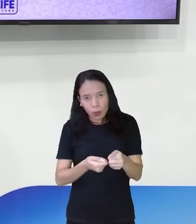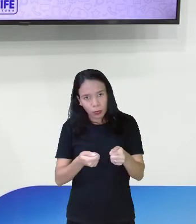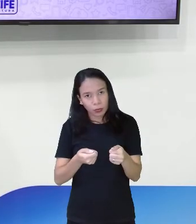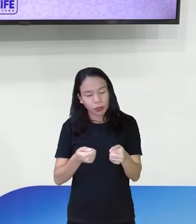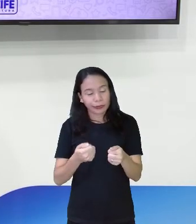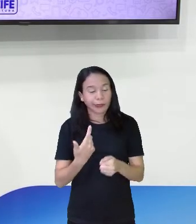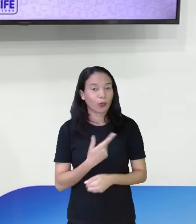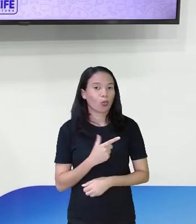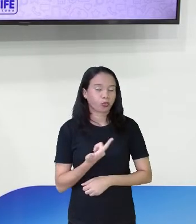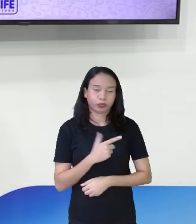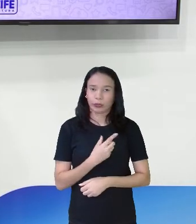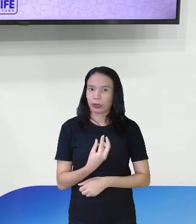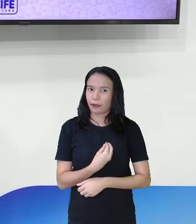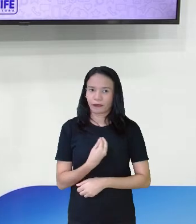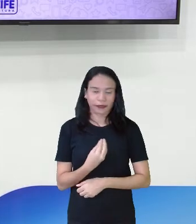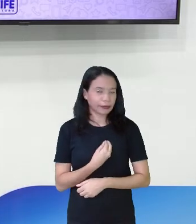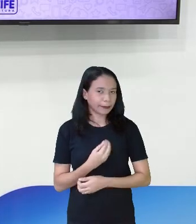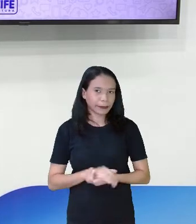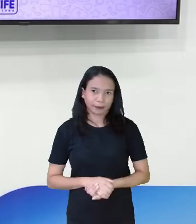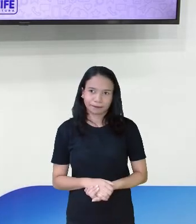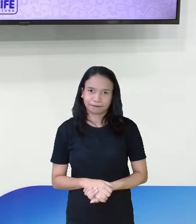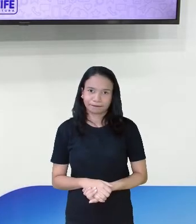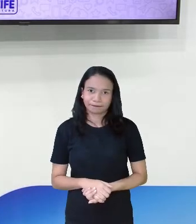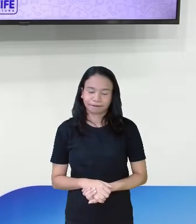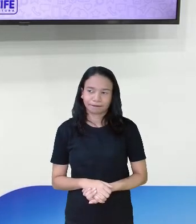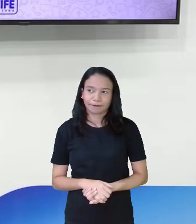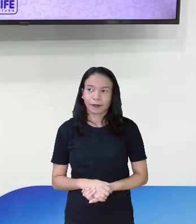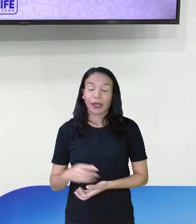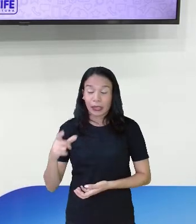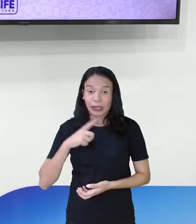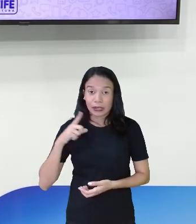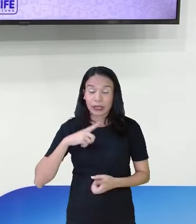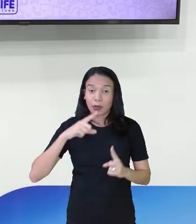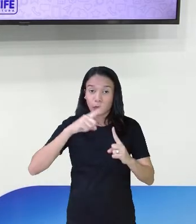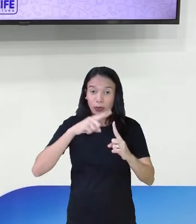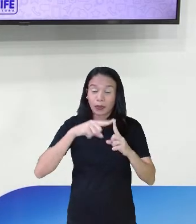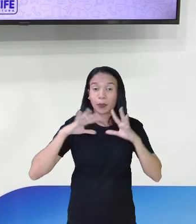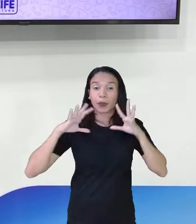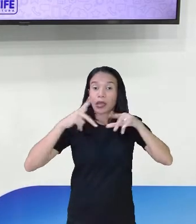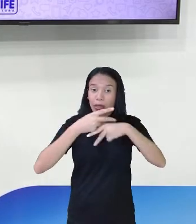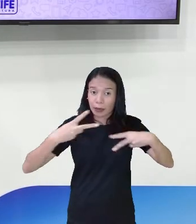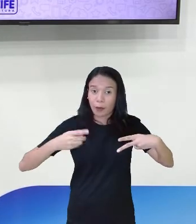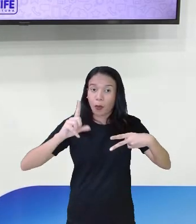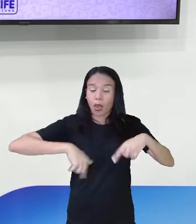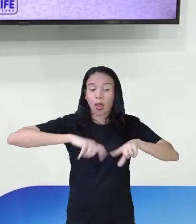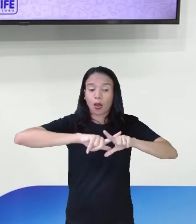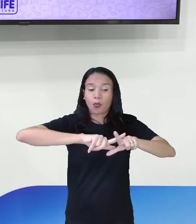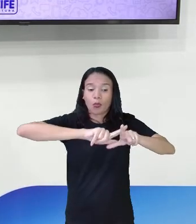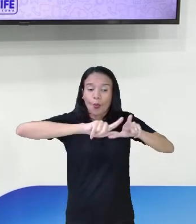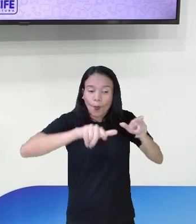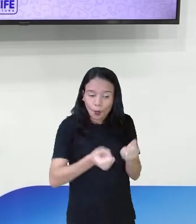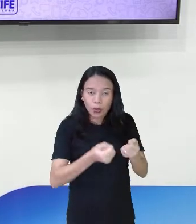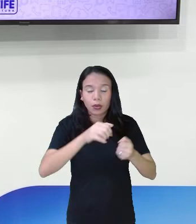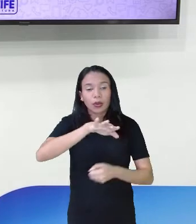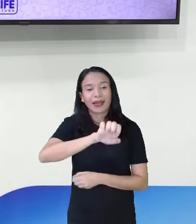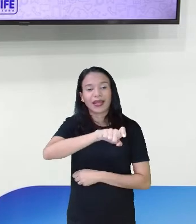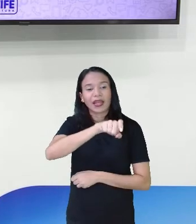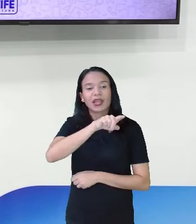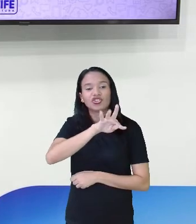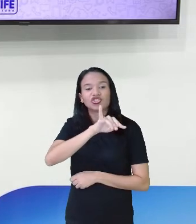Eles não existem mais. Quando uma espécie é classificada como extinta na